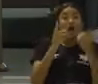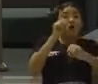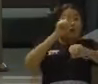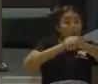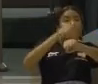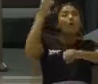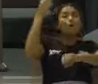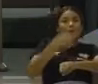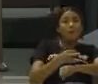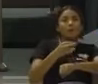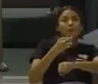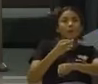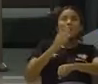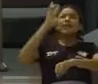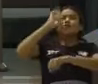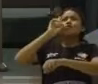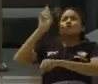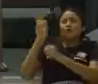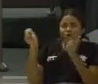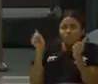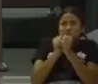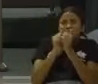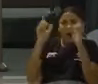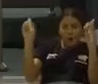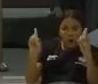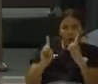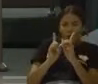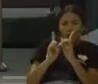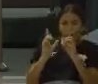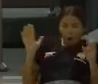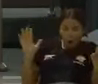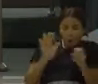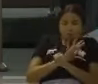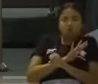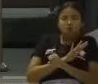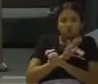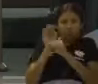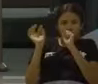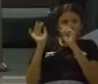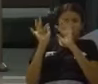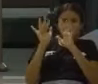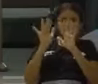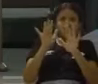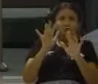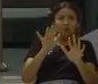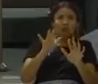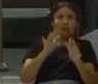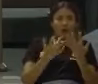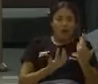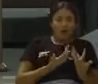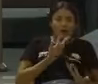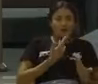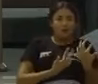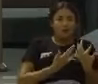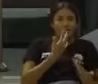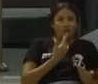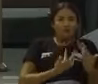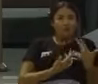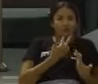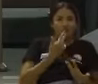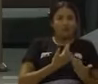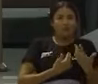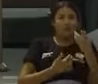momento, ele está do teu lado te abastecendo com a sua preciosa graça. Há